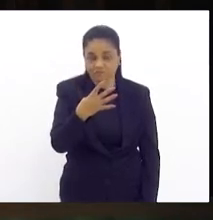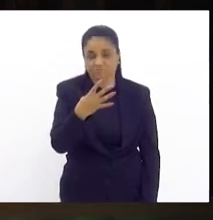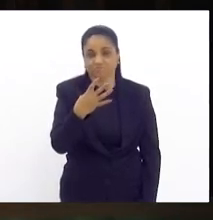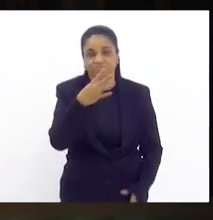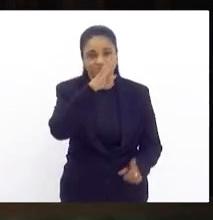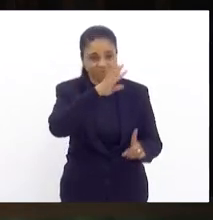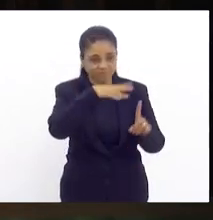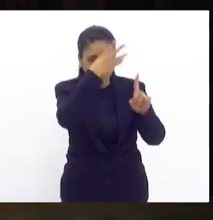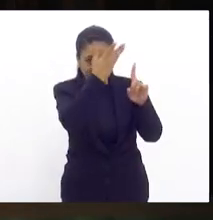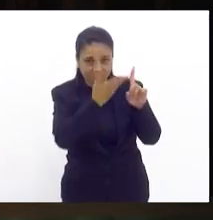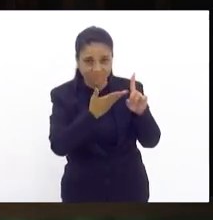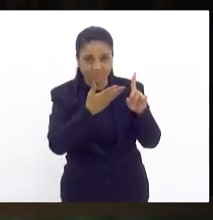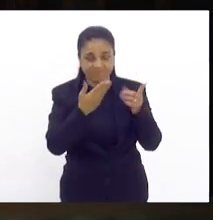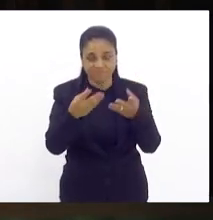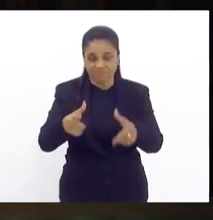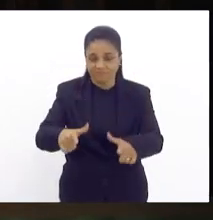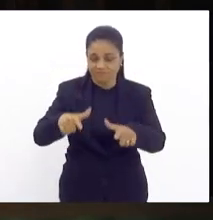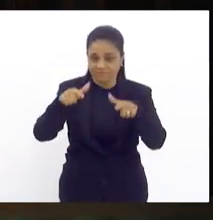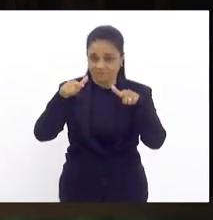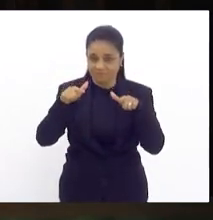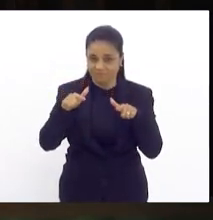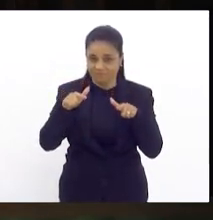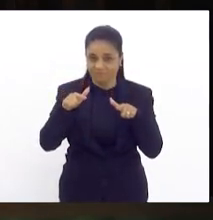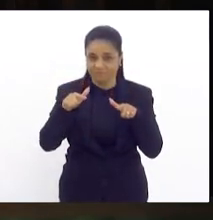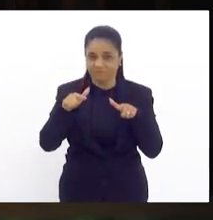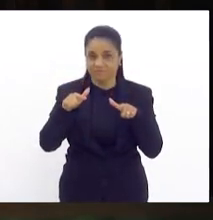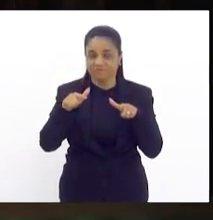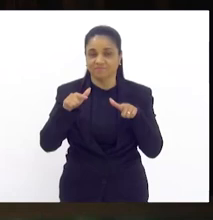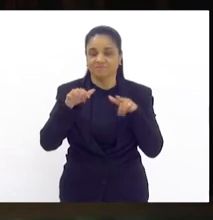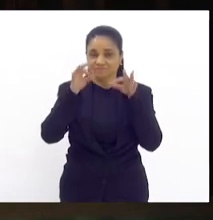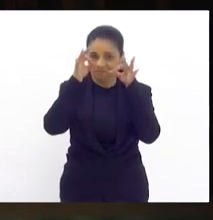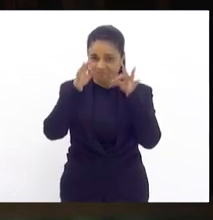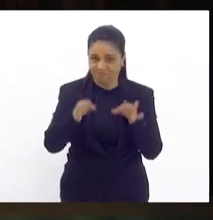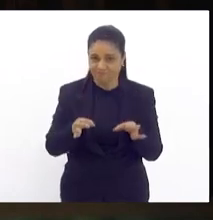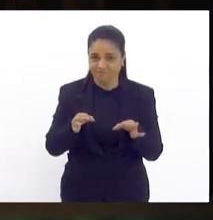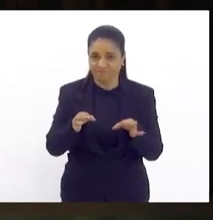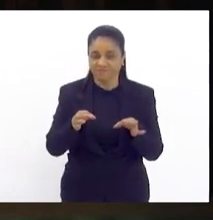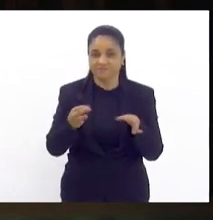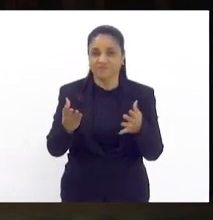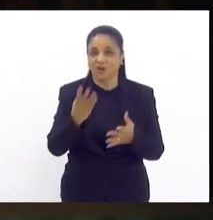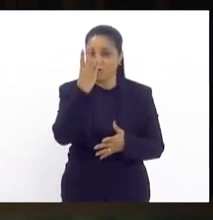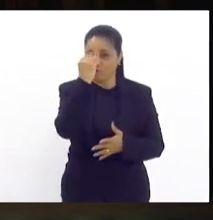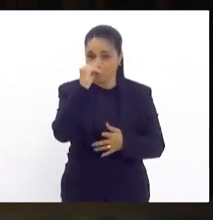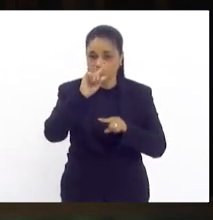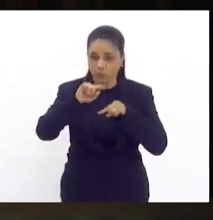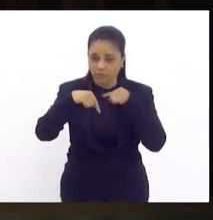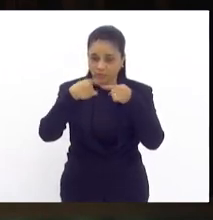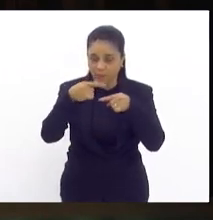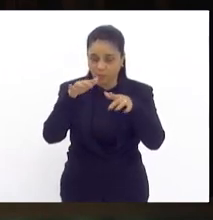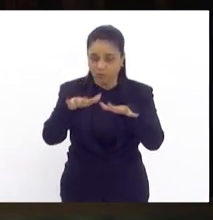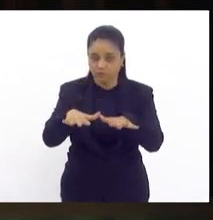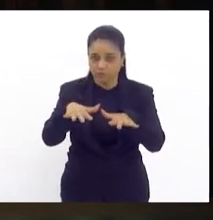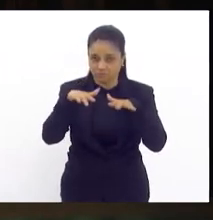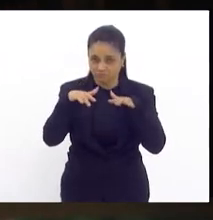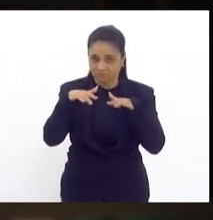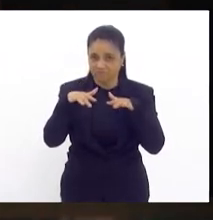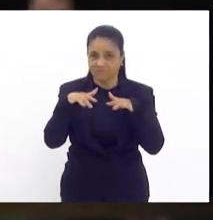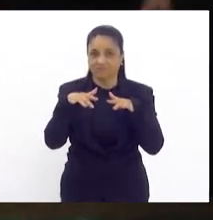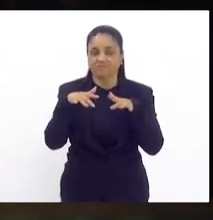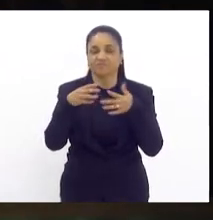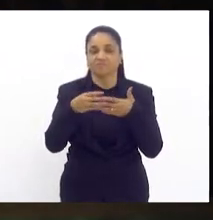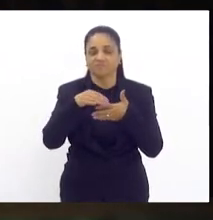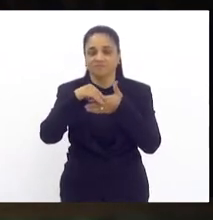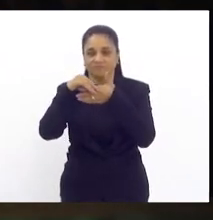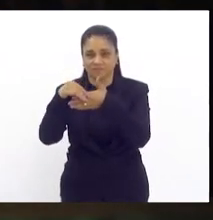agraciados ao receber essa justa homenagem será feita após a solenidade conduzida pelo